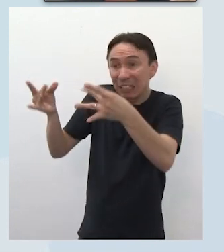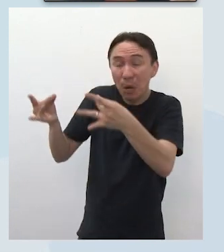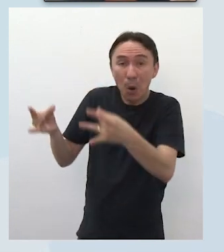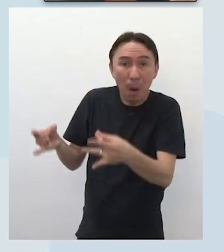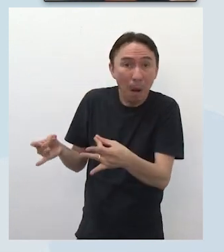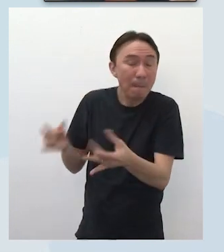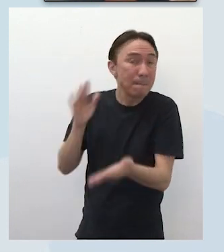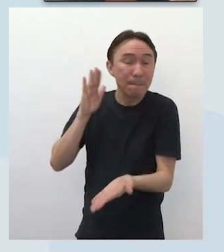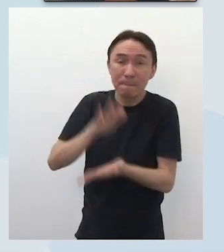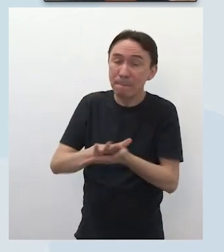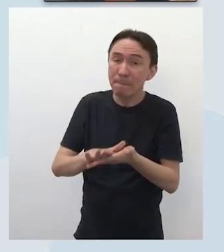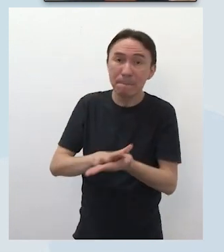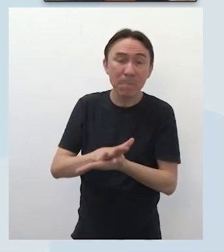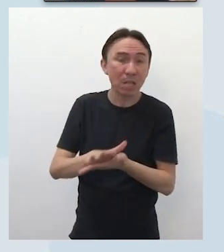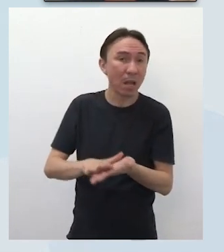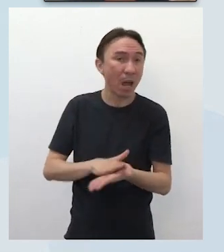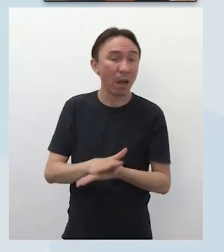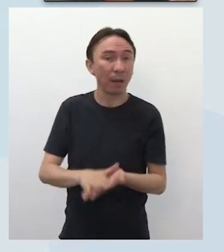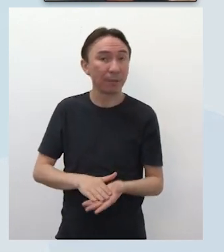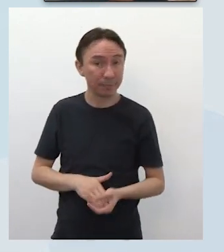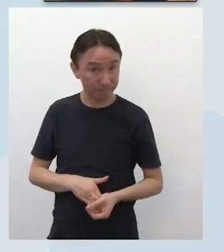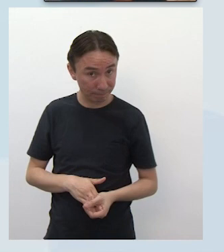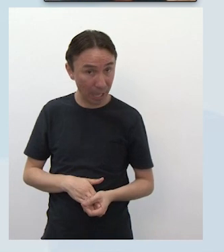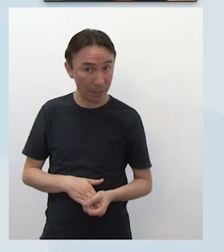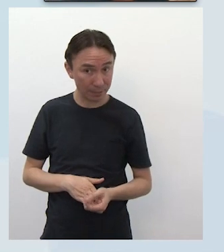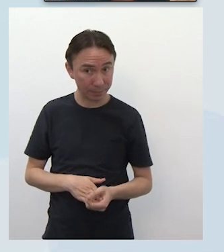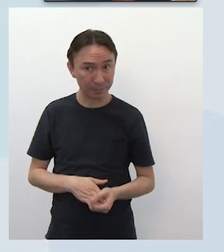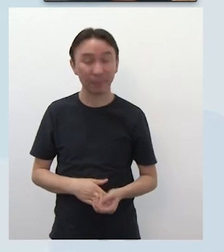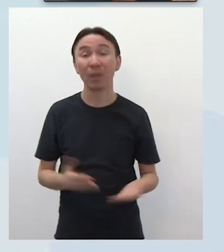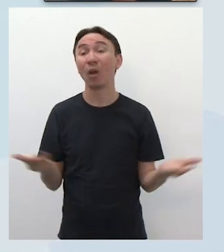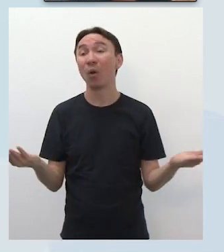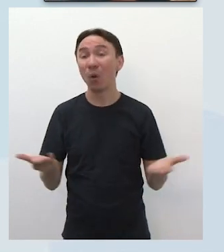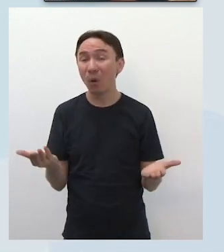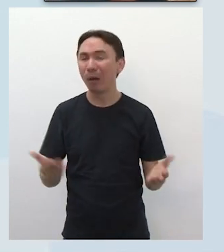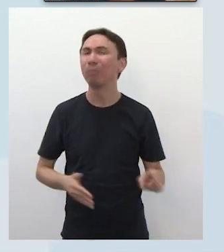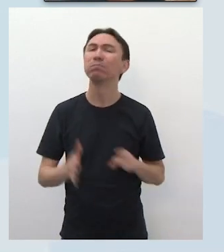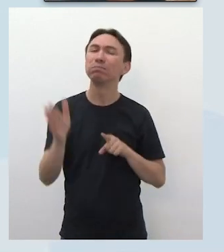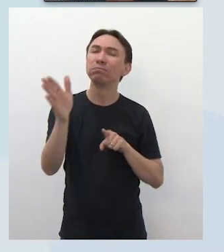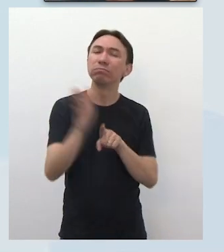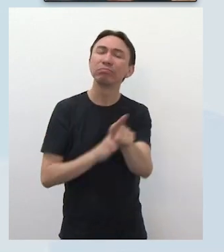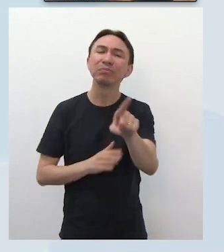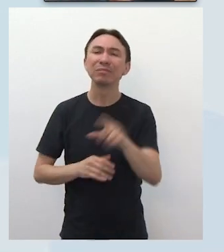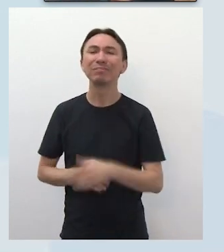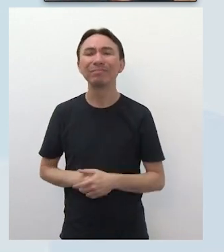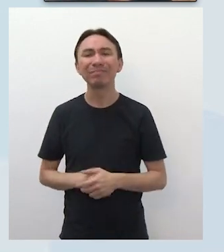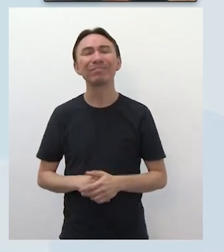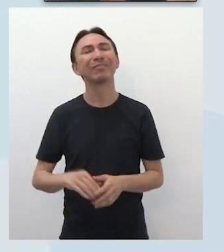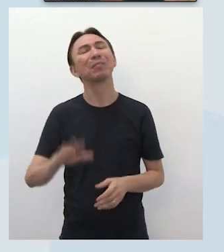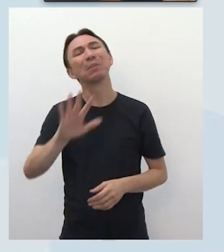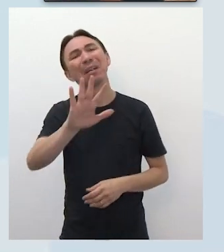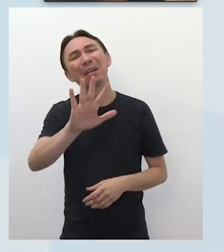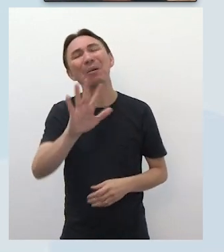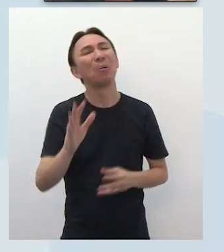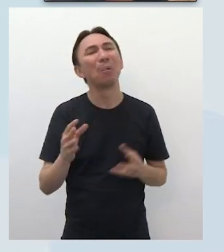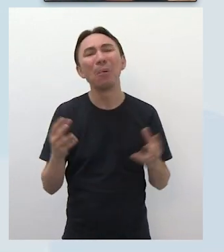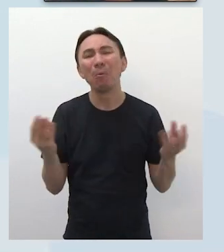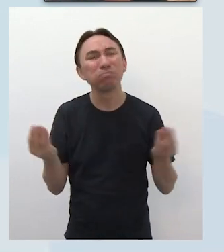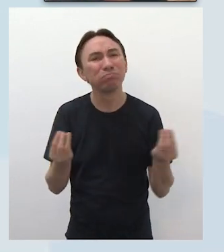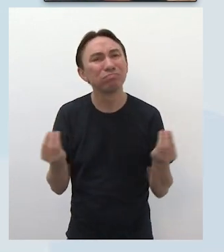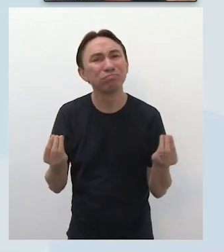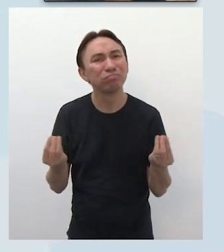que sempre foi positivo, né? E aí a pergunta que não quer calar, tá? Mas como é que a gente faz,